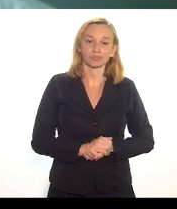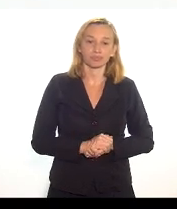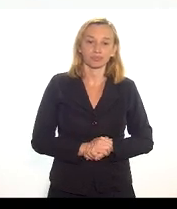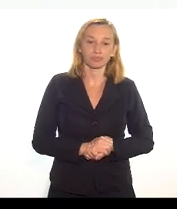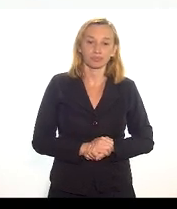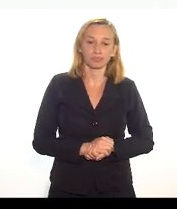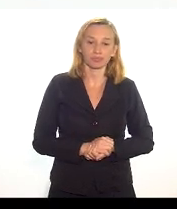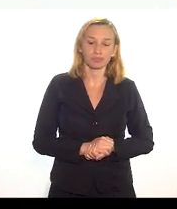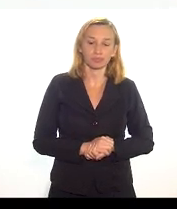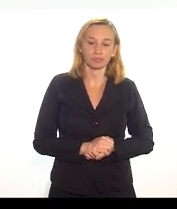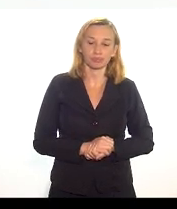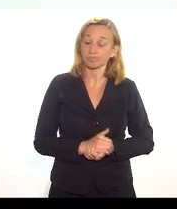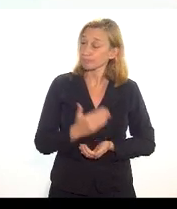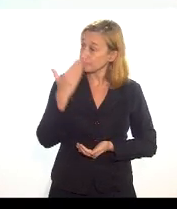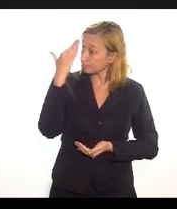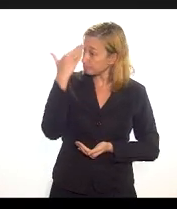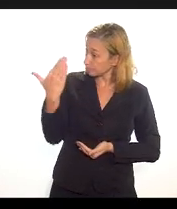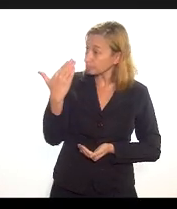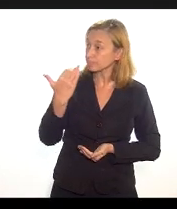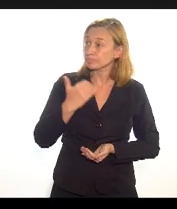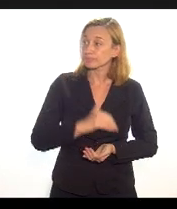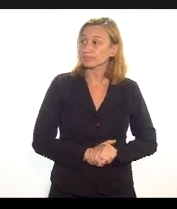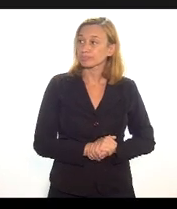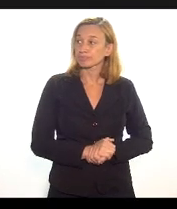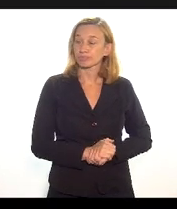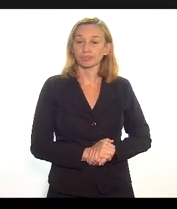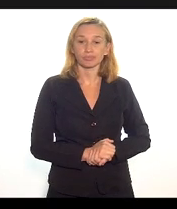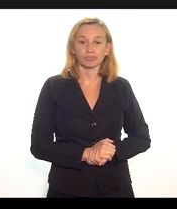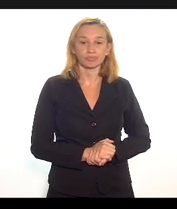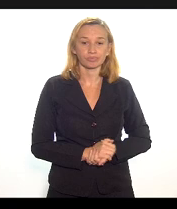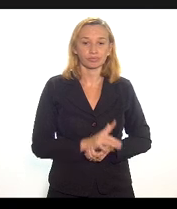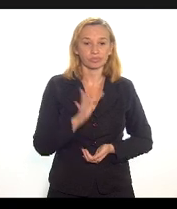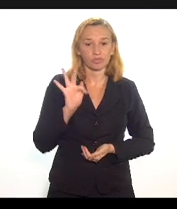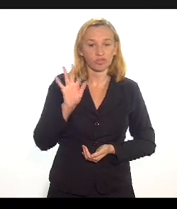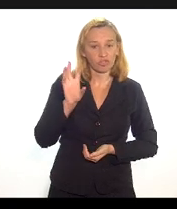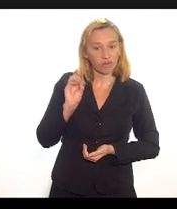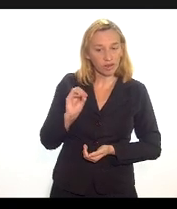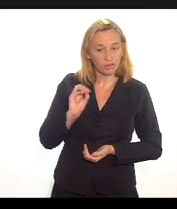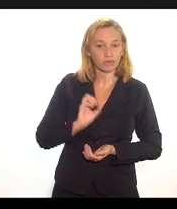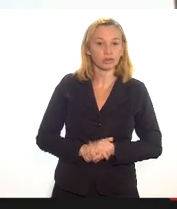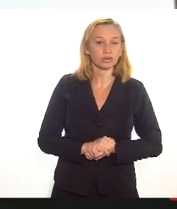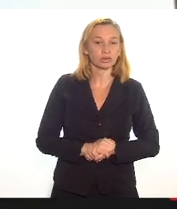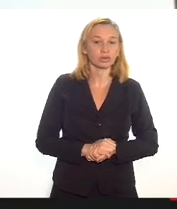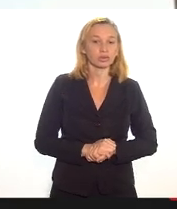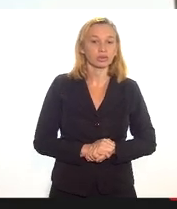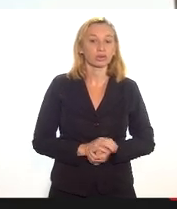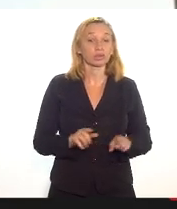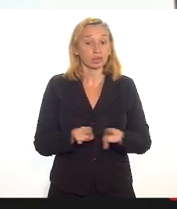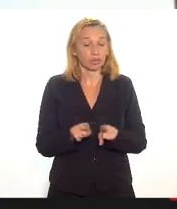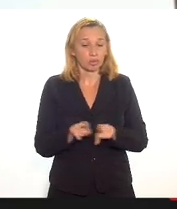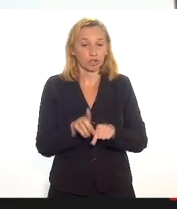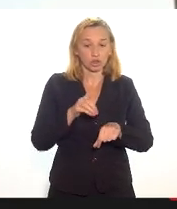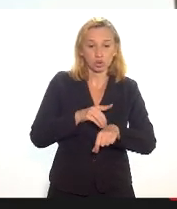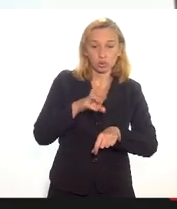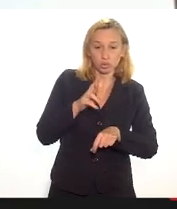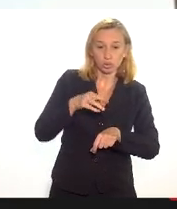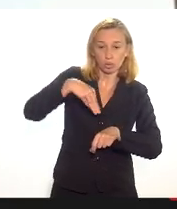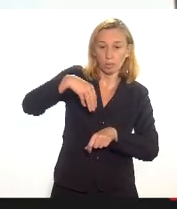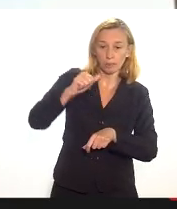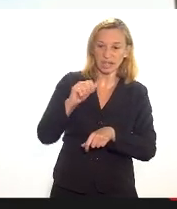Eu agradeço ao doutor Flávio e ao doutor